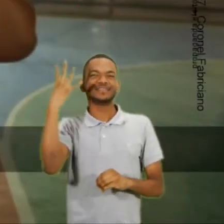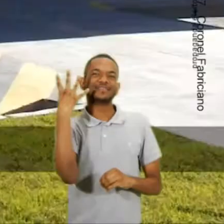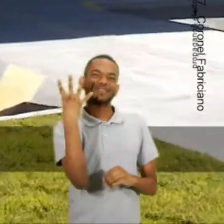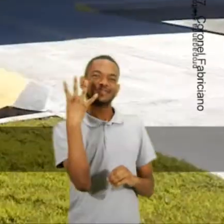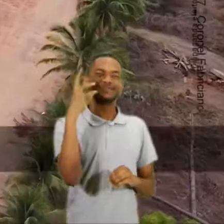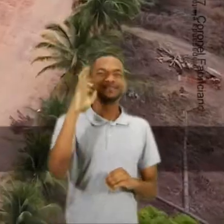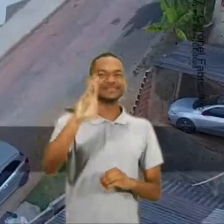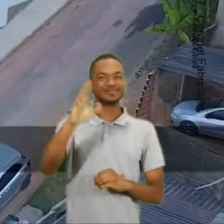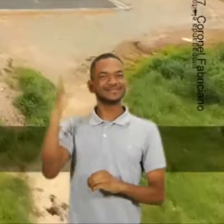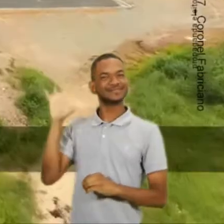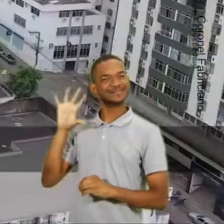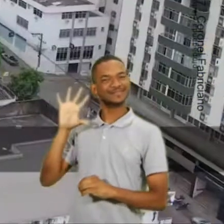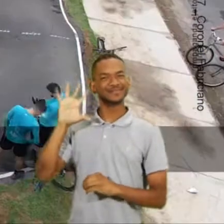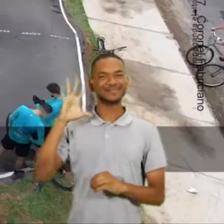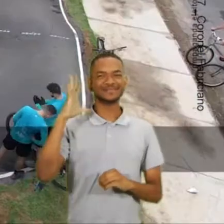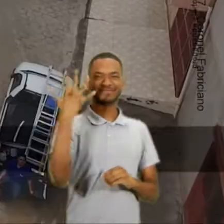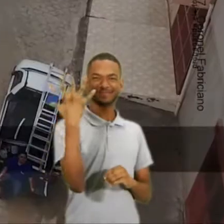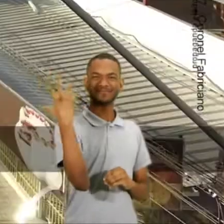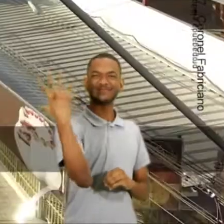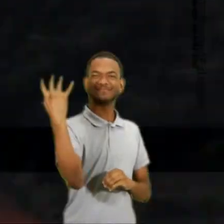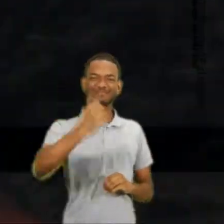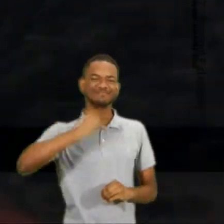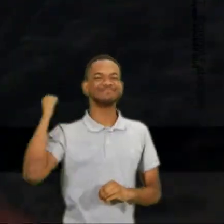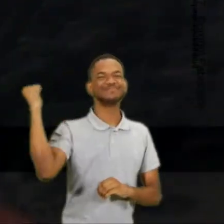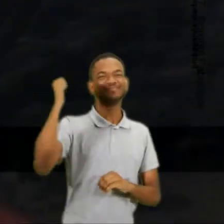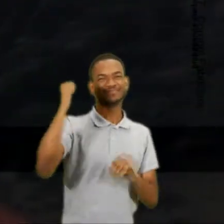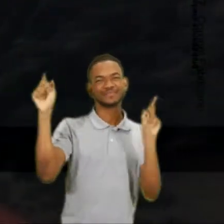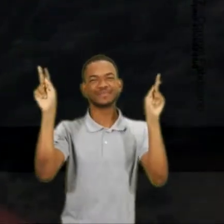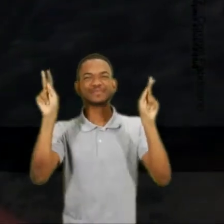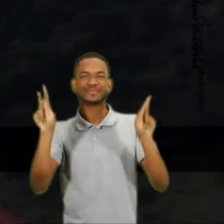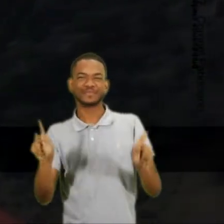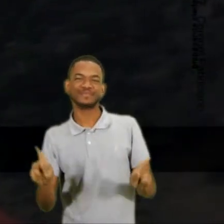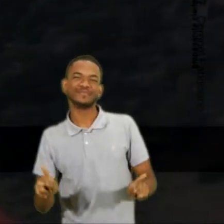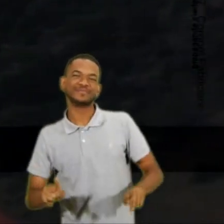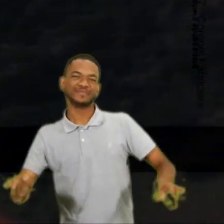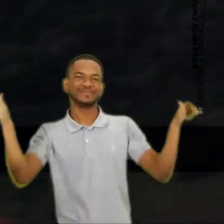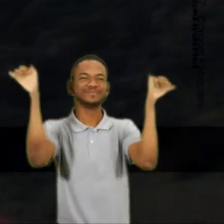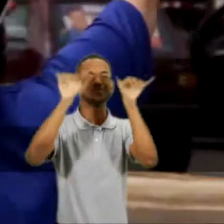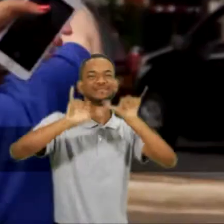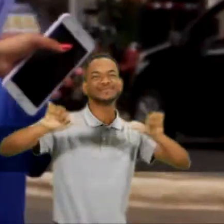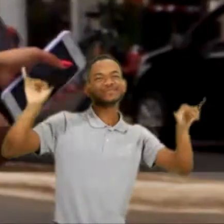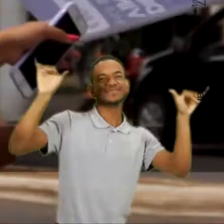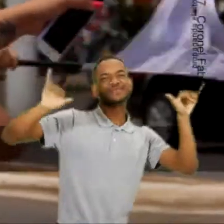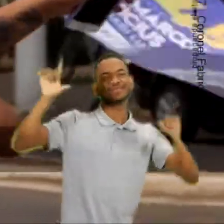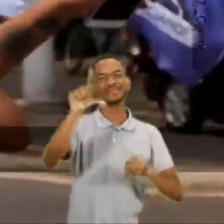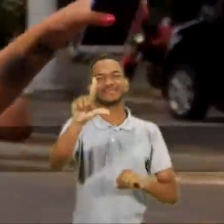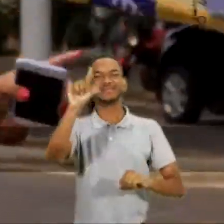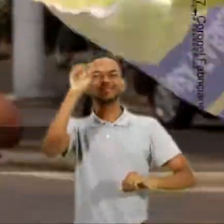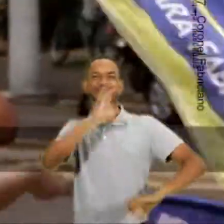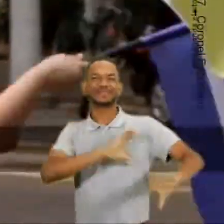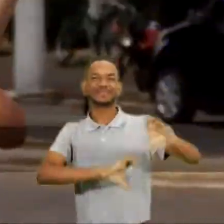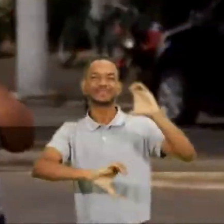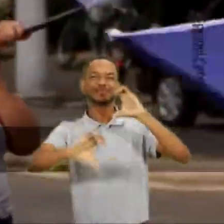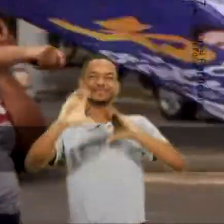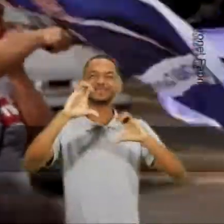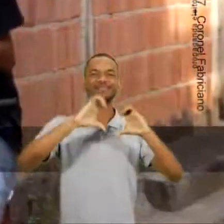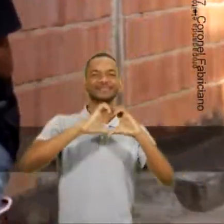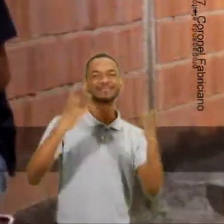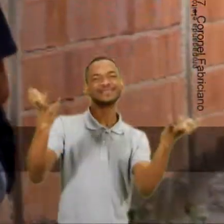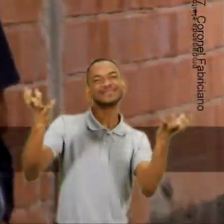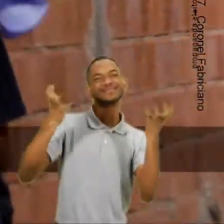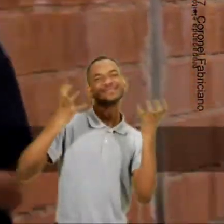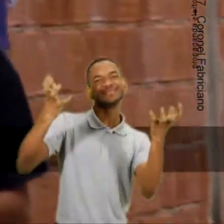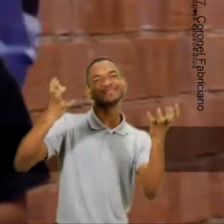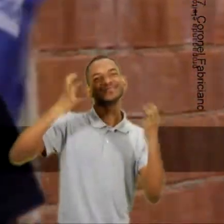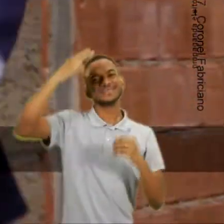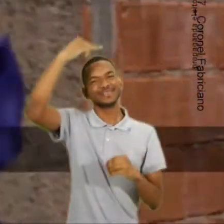Marcos Vinícius. 45 é a solução. Deixa o povo dizer, falar de coração.